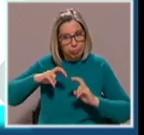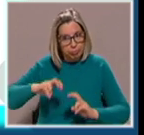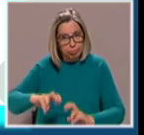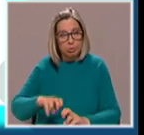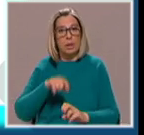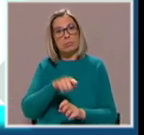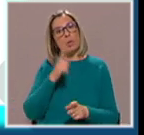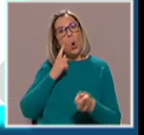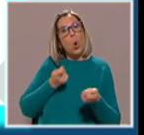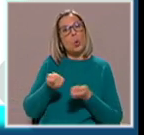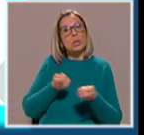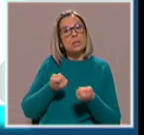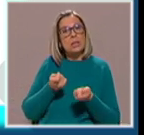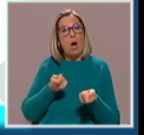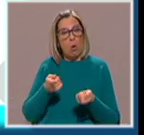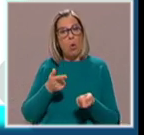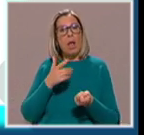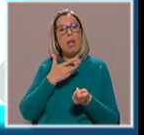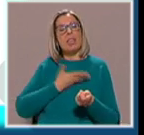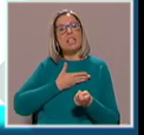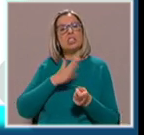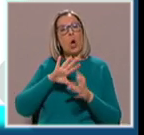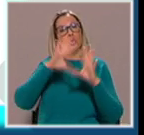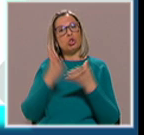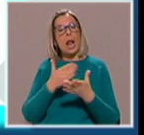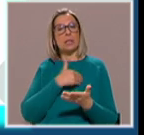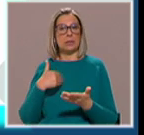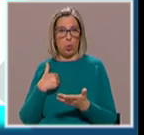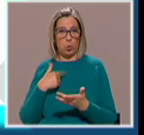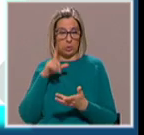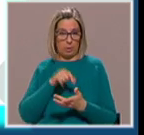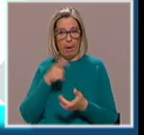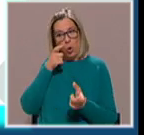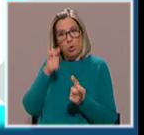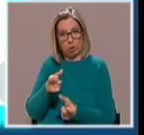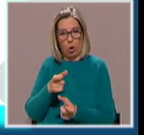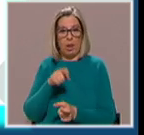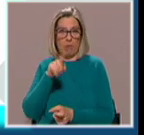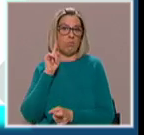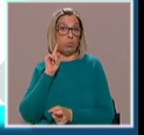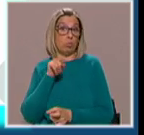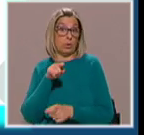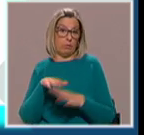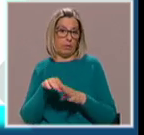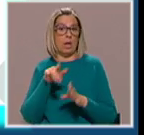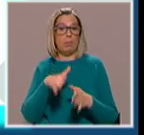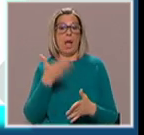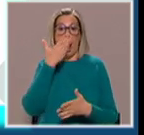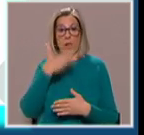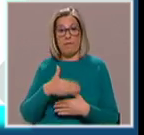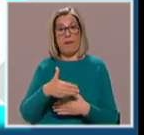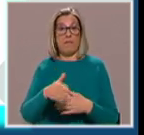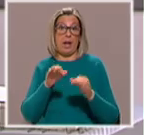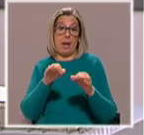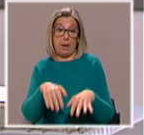e pelo Instituto Português do Sangue, entre outras entidades. Como a nossa aula está mesmo a terminar, vamos passar então, não